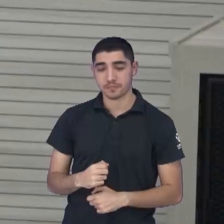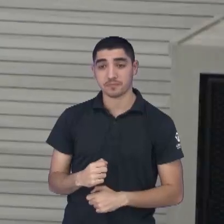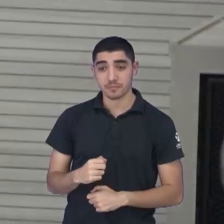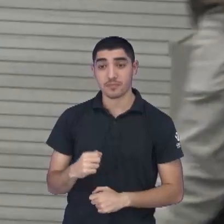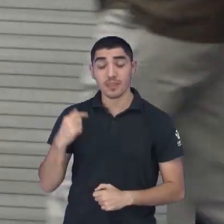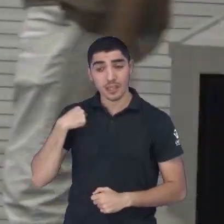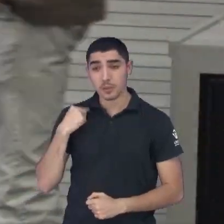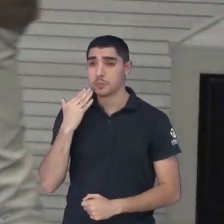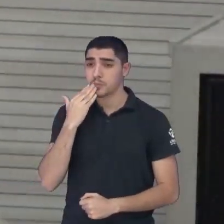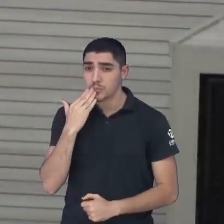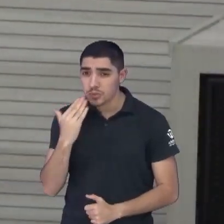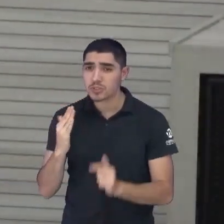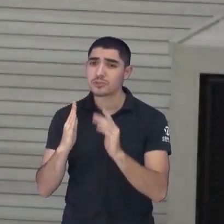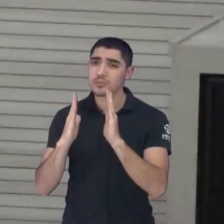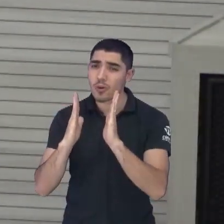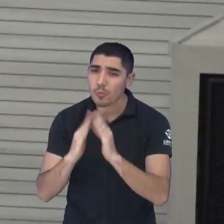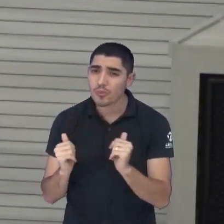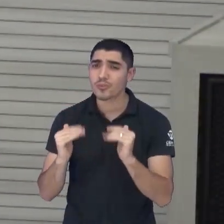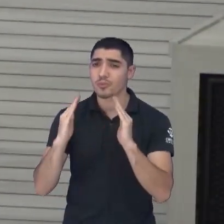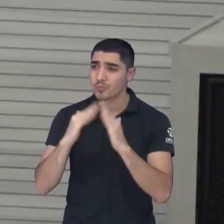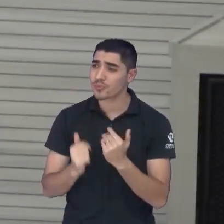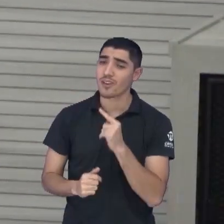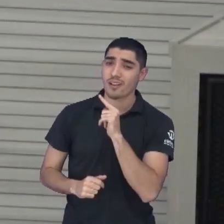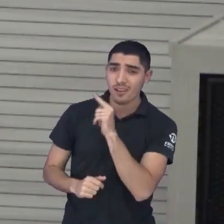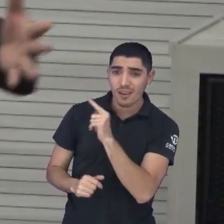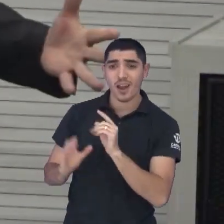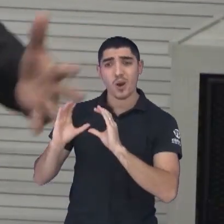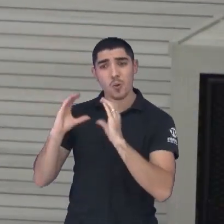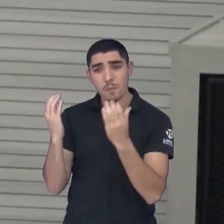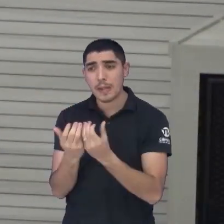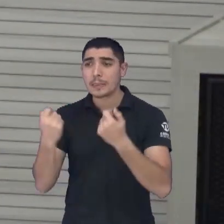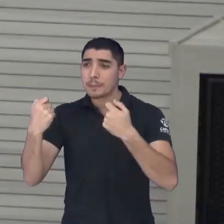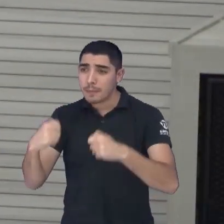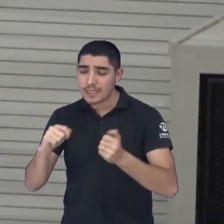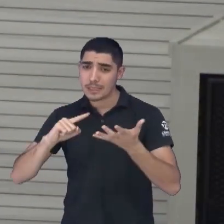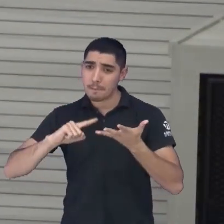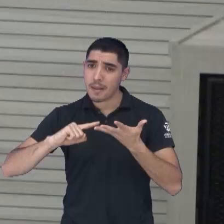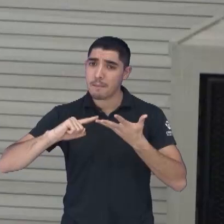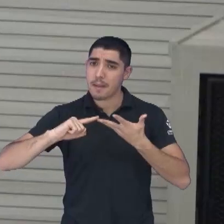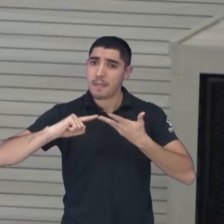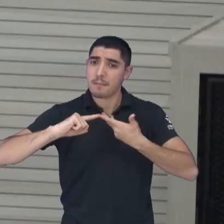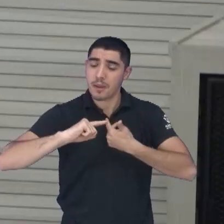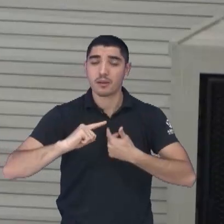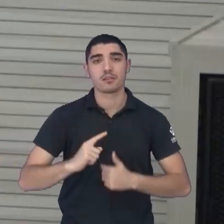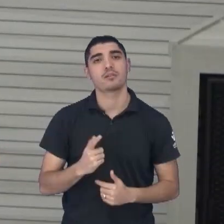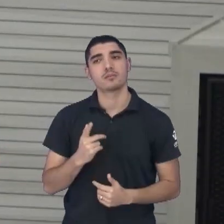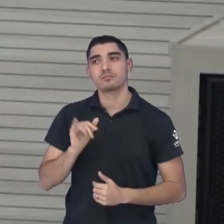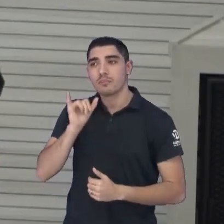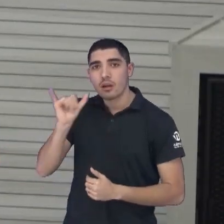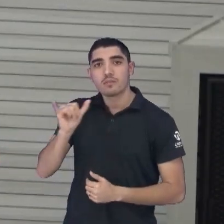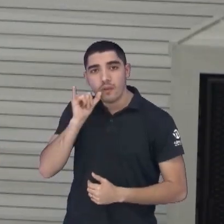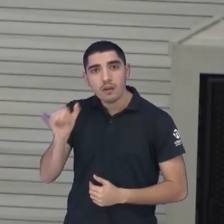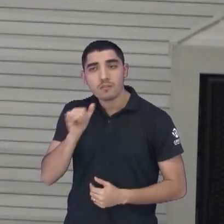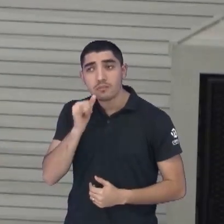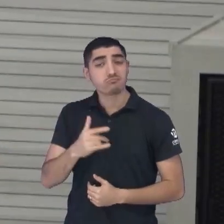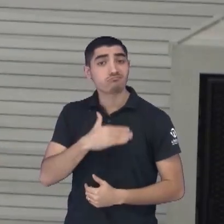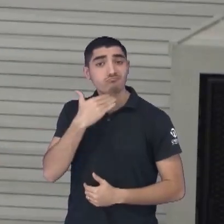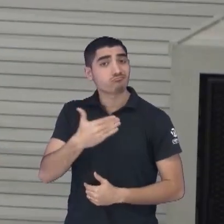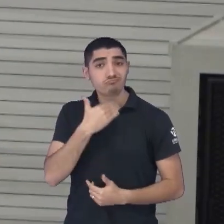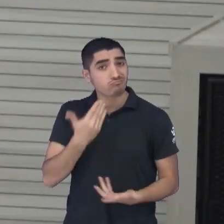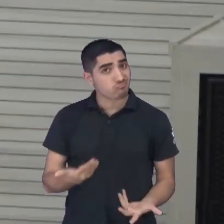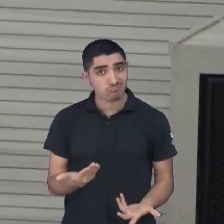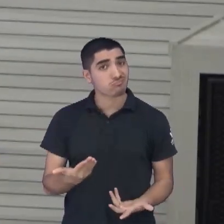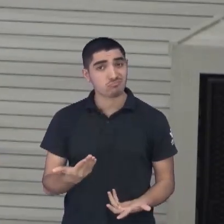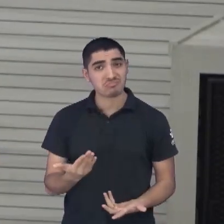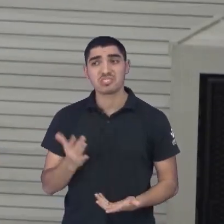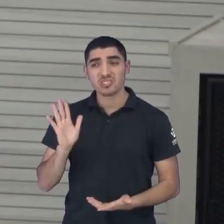nossa comunidade, por 4, 5 vezes, e, infelizmente, não sendo atendido, vivendo de migalhas.